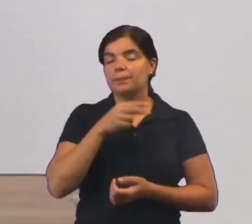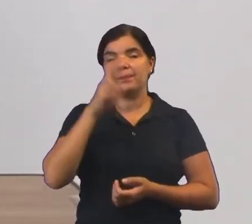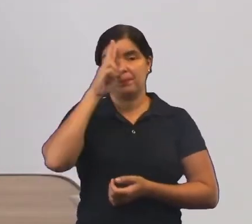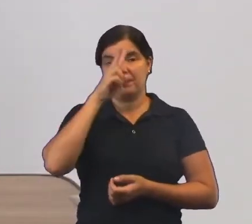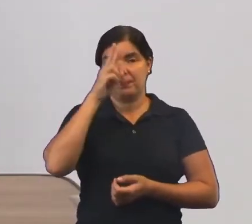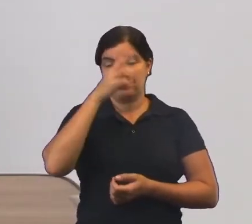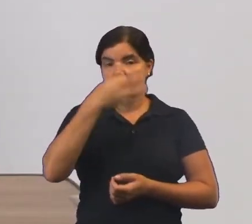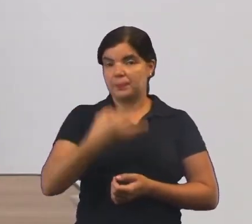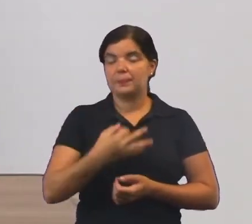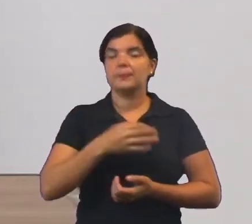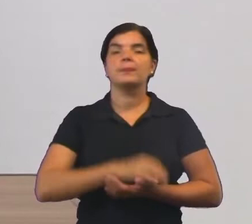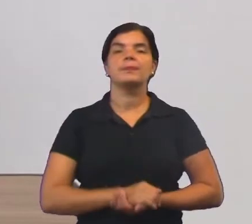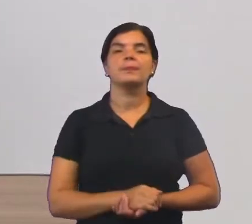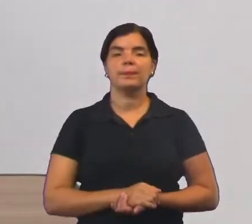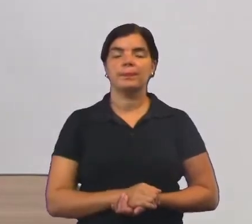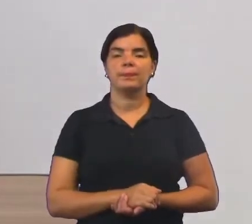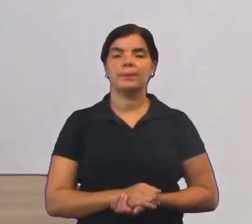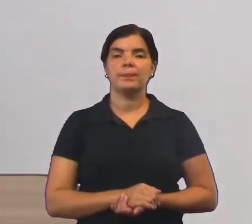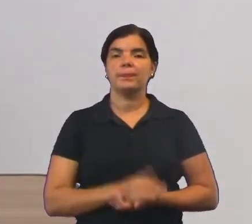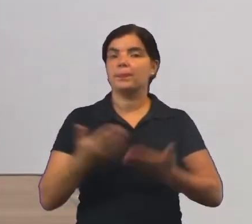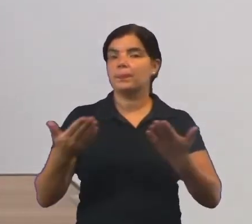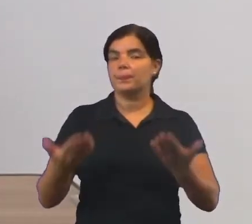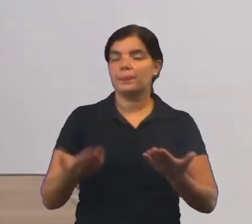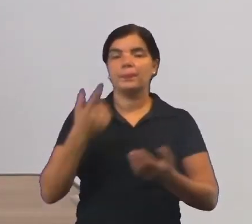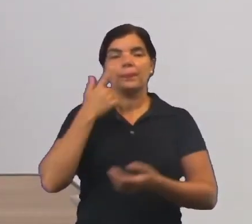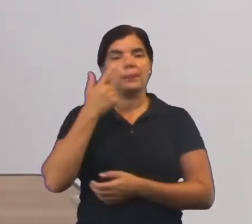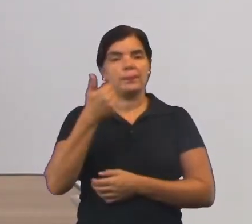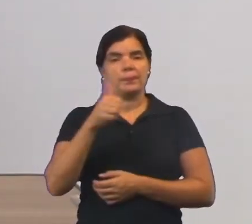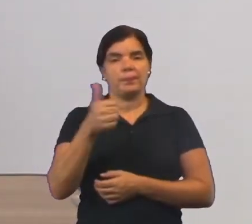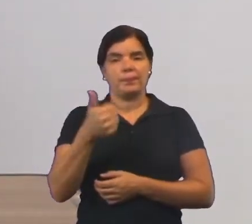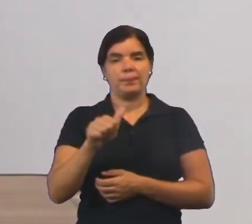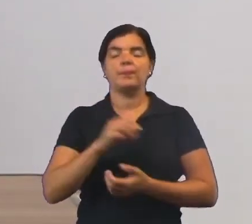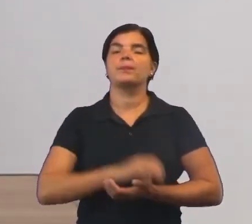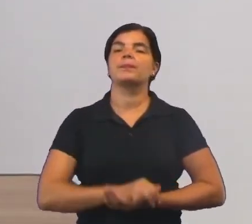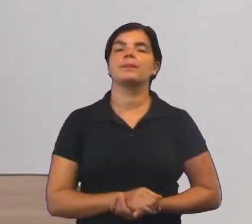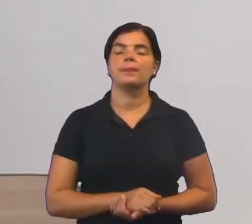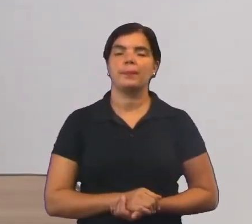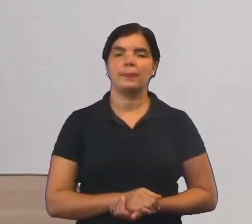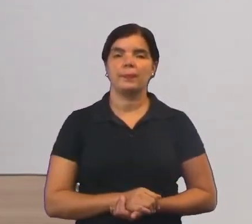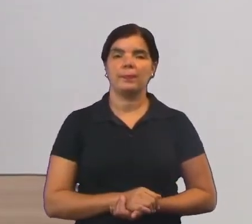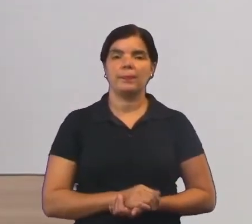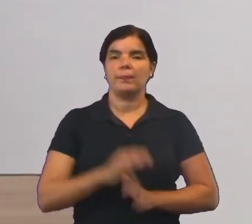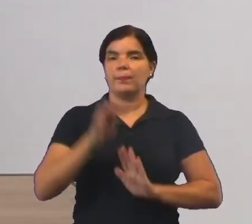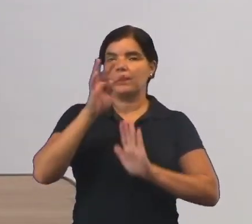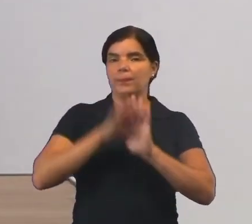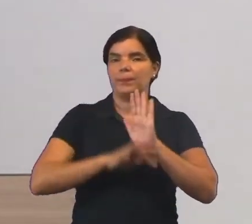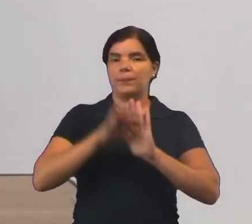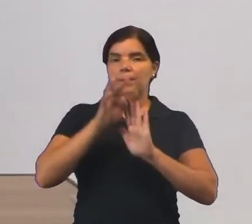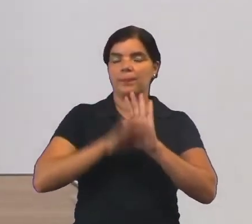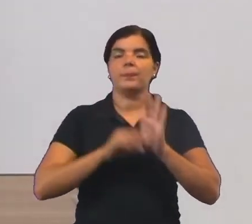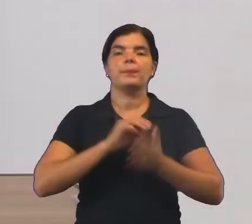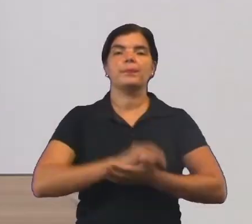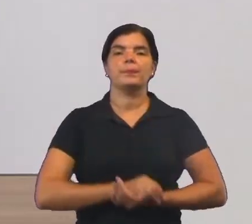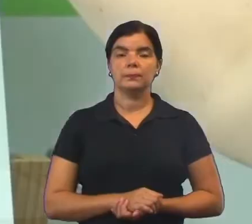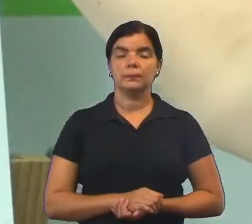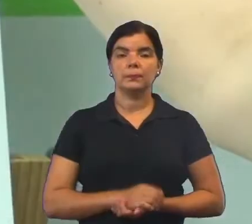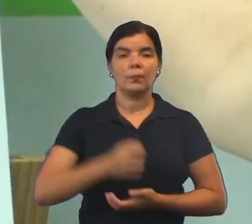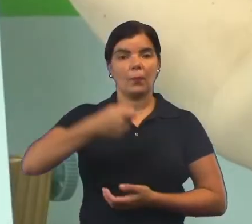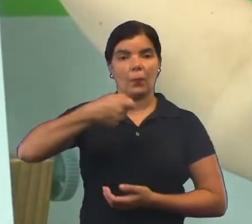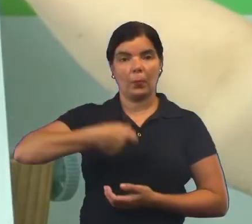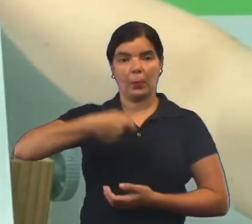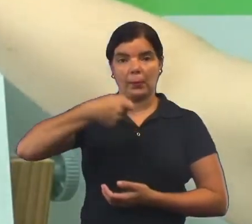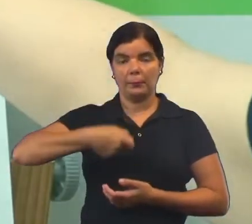história, certinho? Então agora analisando, né, vamos para mais um texto. Fala